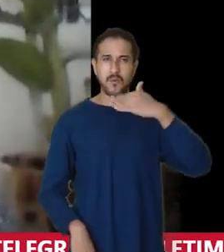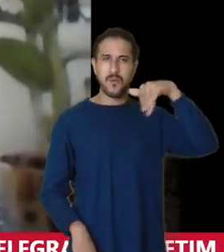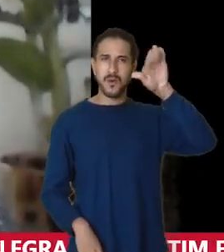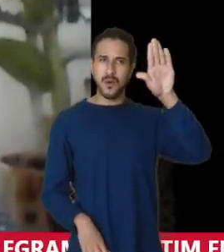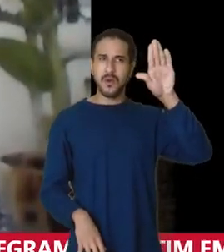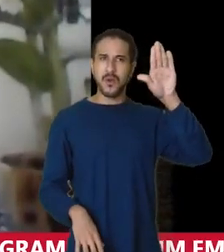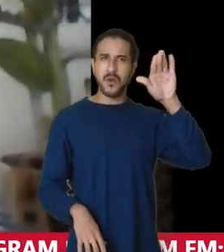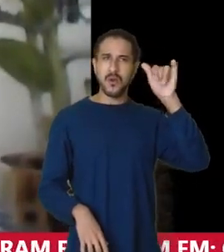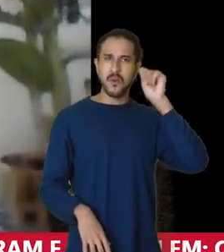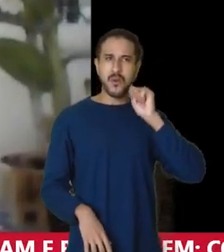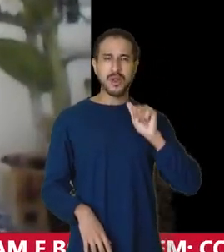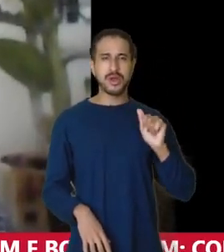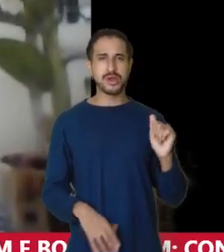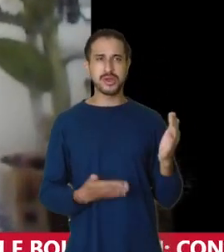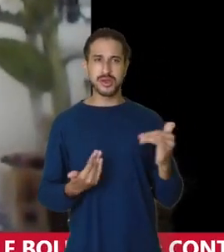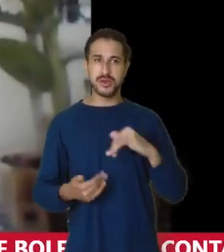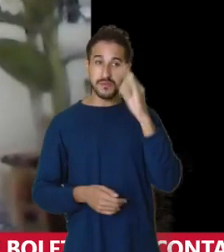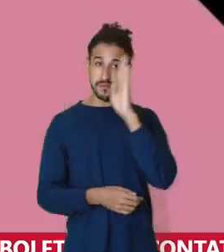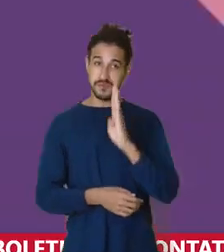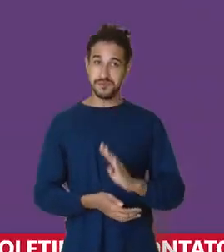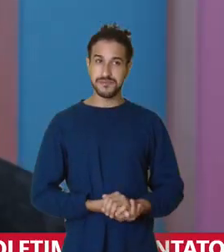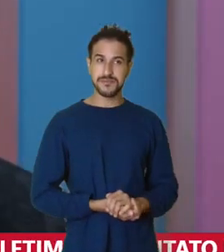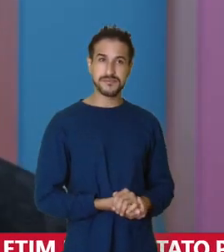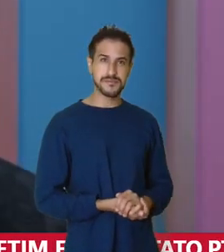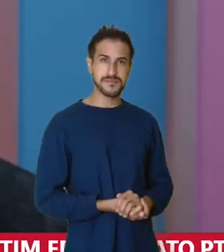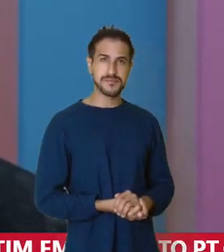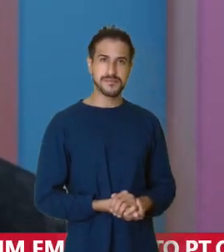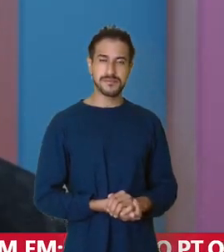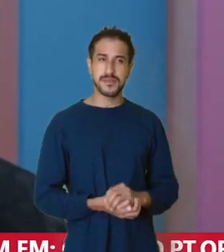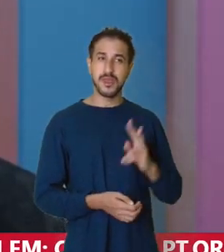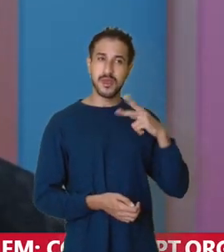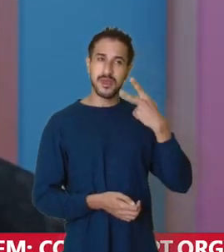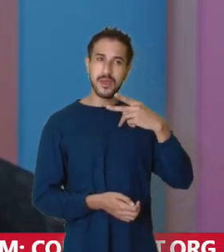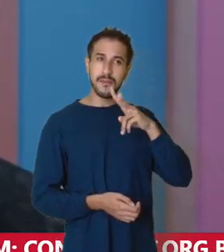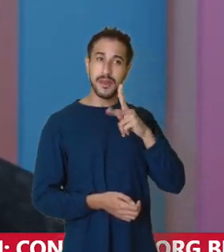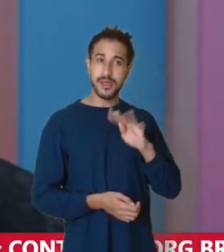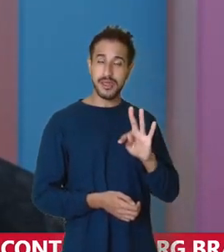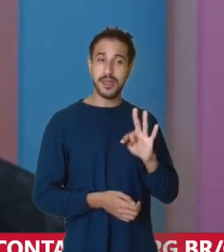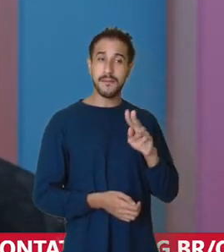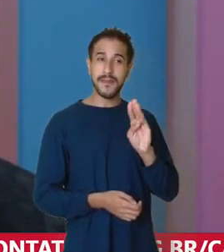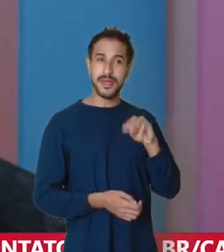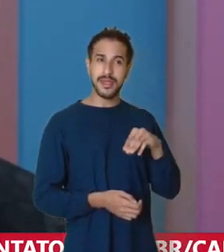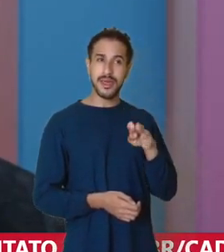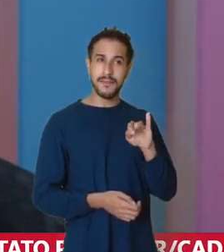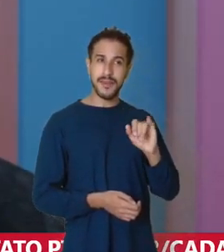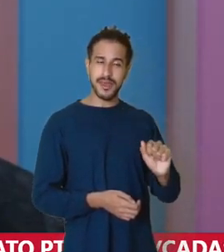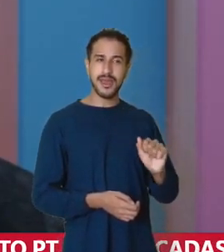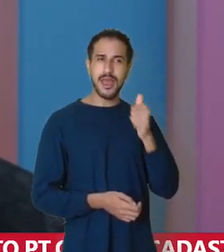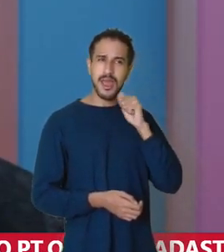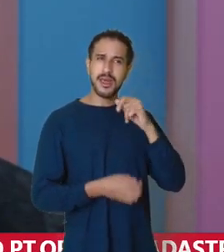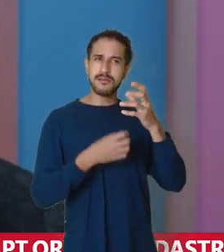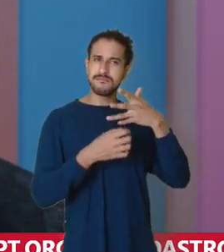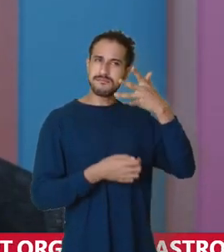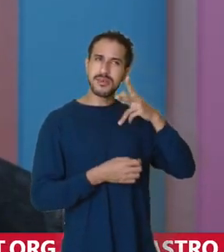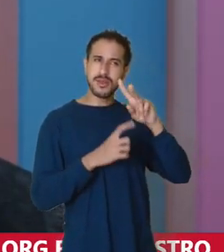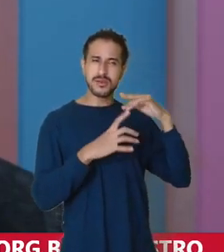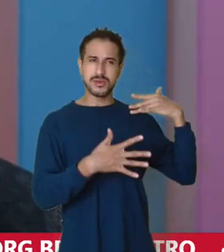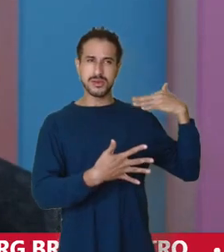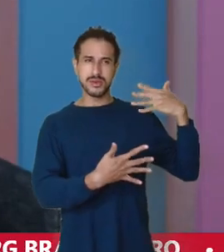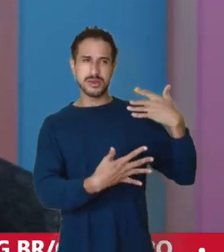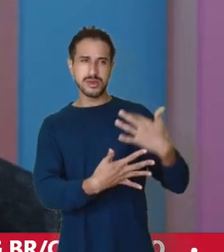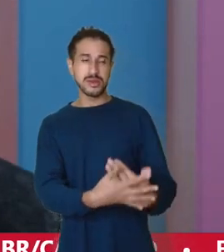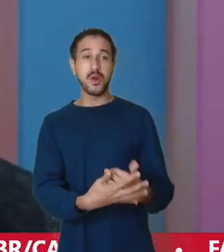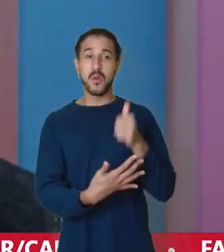compromisso com a mulher jovem brasileira. A vereadora do PT de Belém, Bia Caminha, falou sobre a sua trajetória